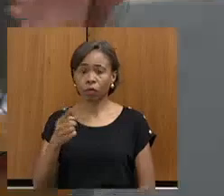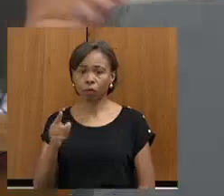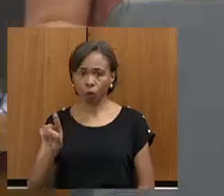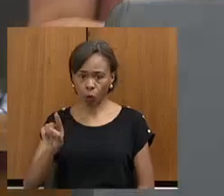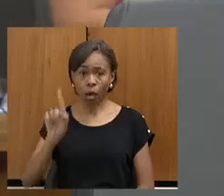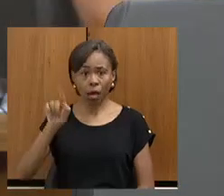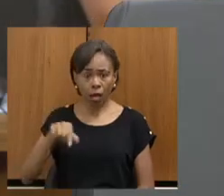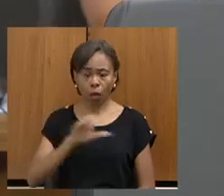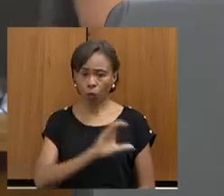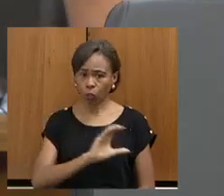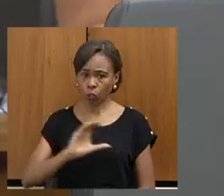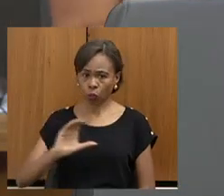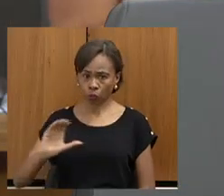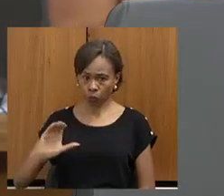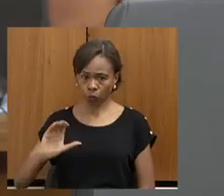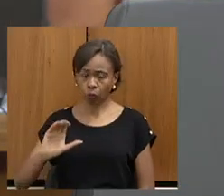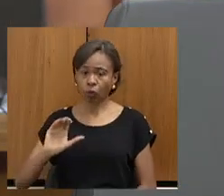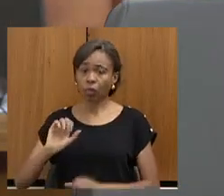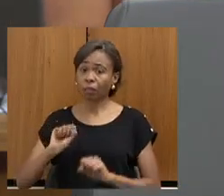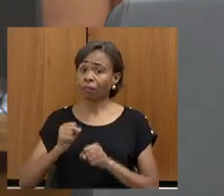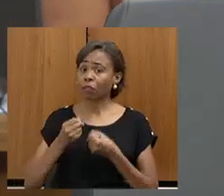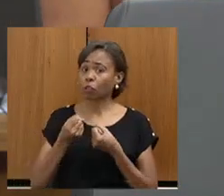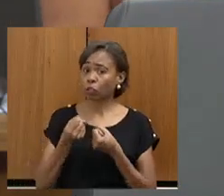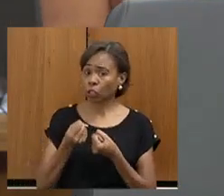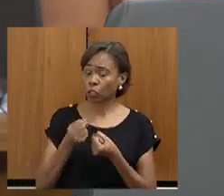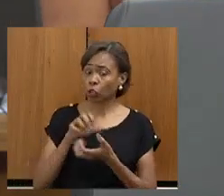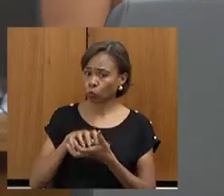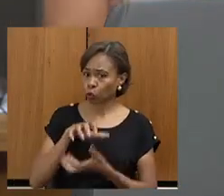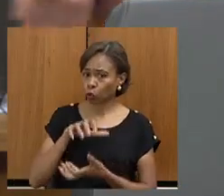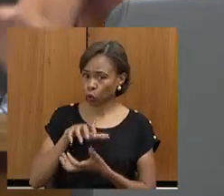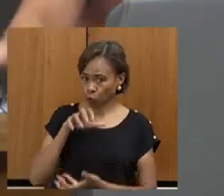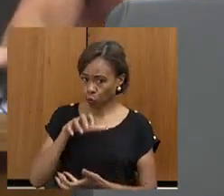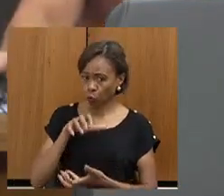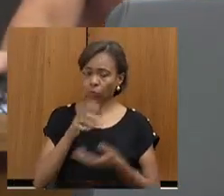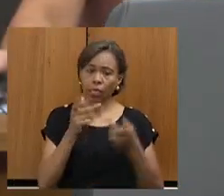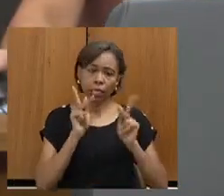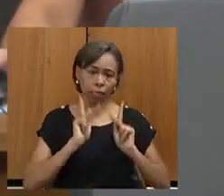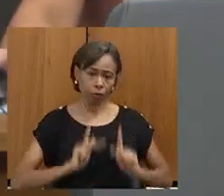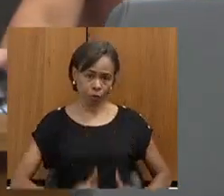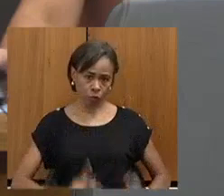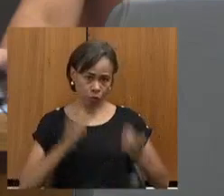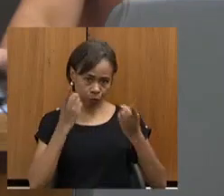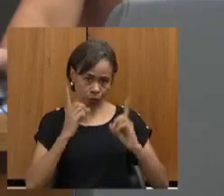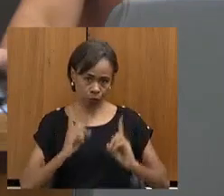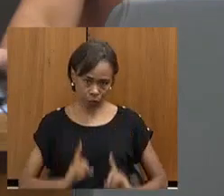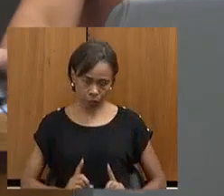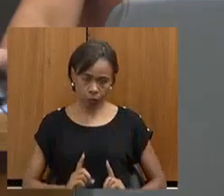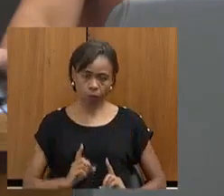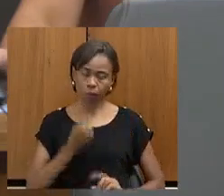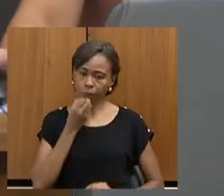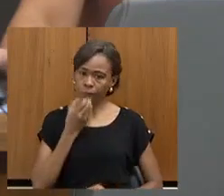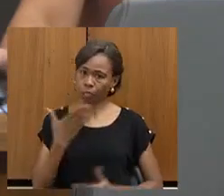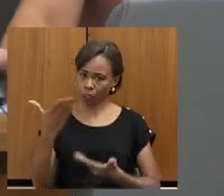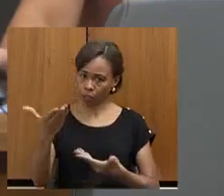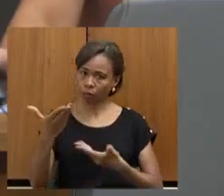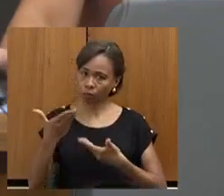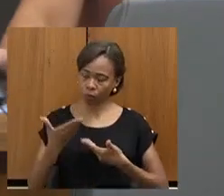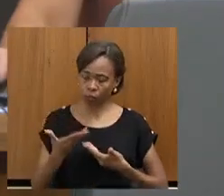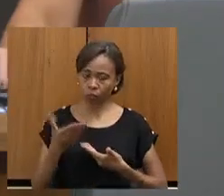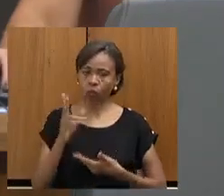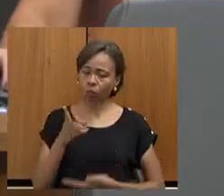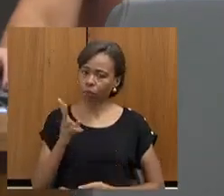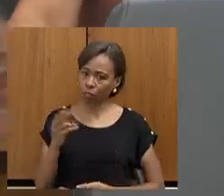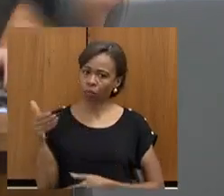coordenador da Defensoria Especializada do IDO 12 e da Pessoa com Deficiência. Seja bem-vindo, Estevam, sempre presente conosco aqui nas